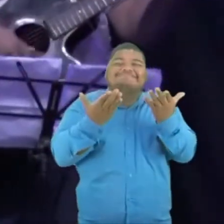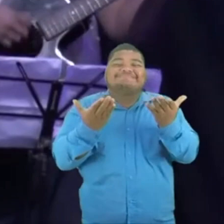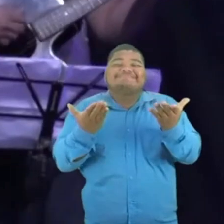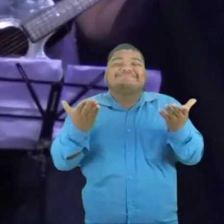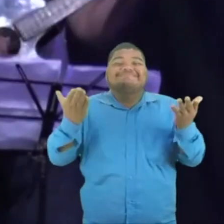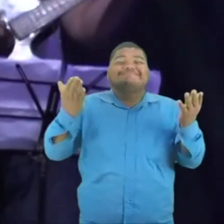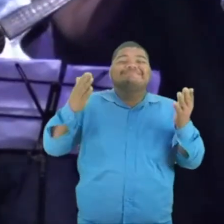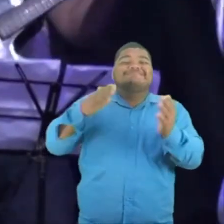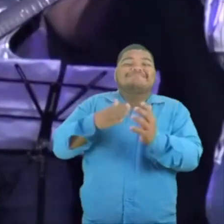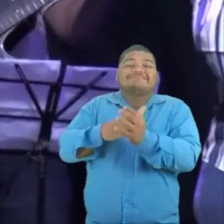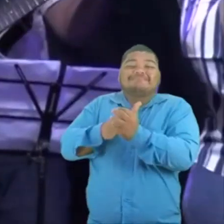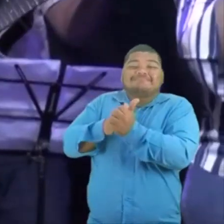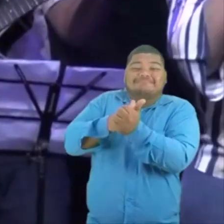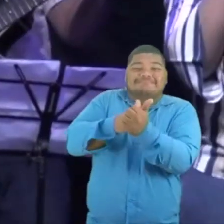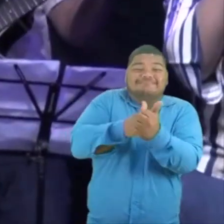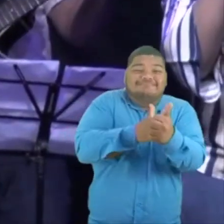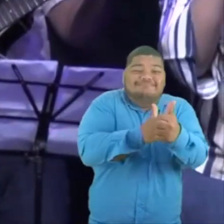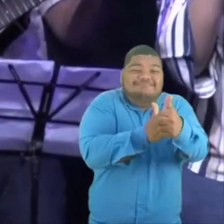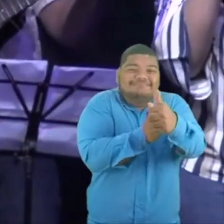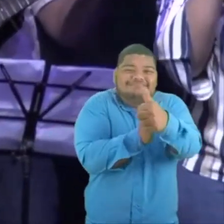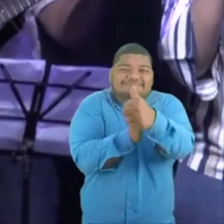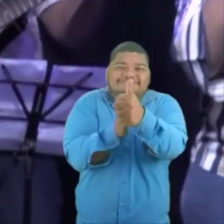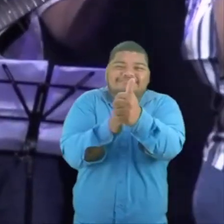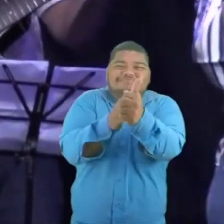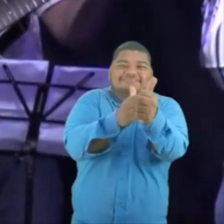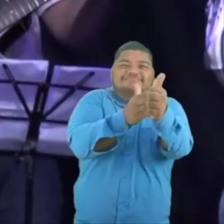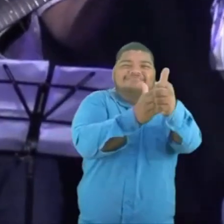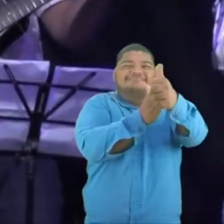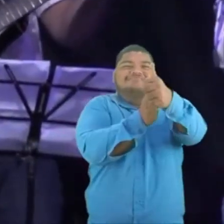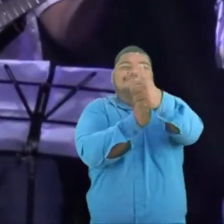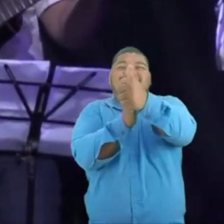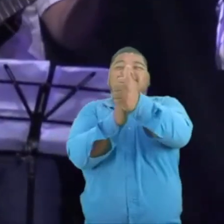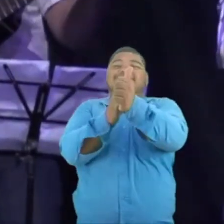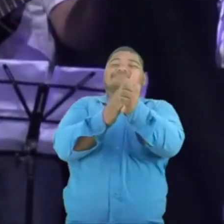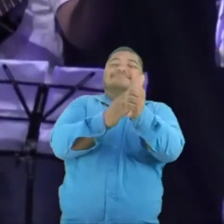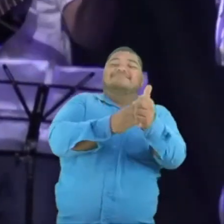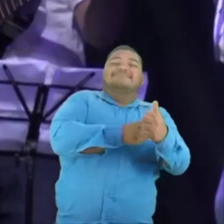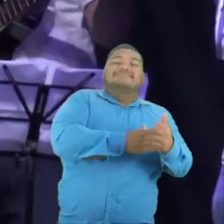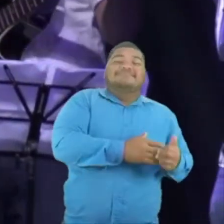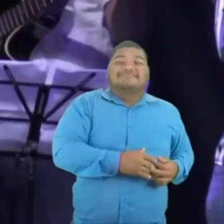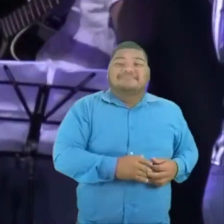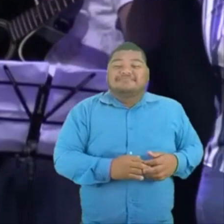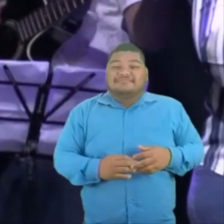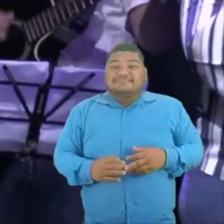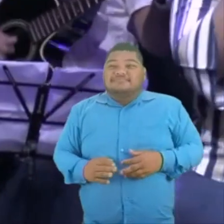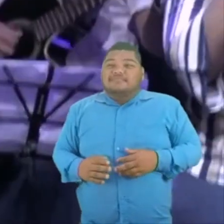mão me guiará.